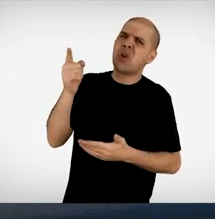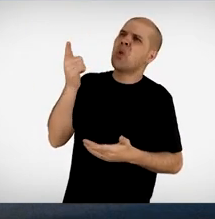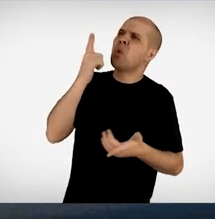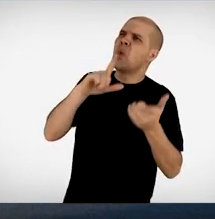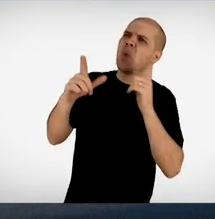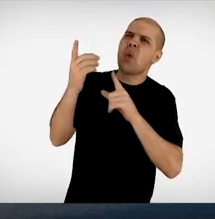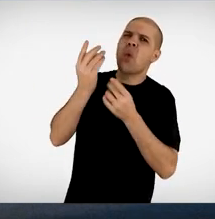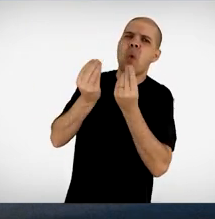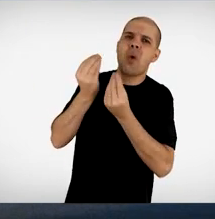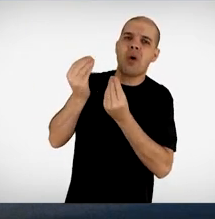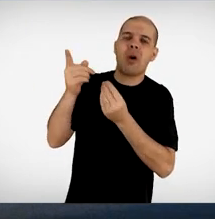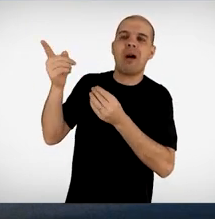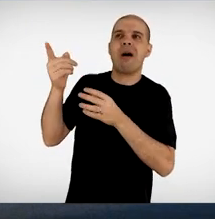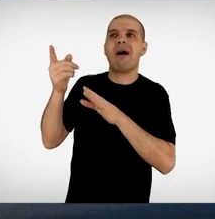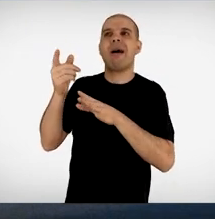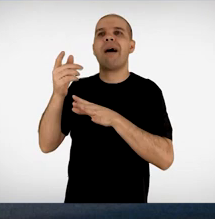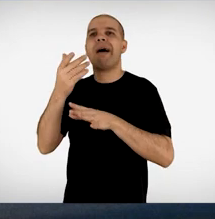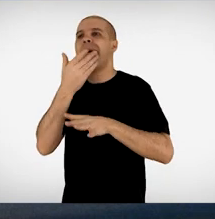17, eu já tinha que